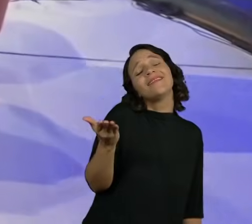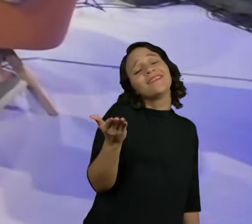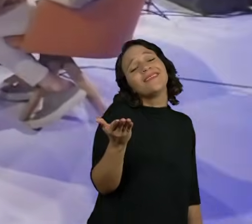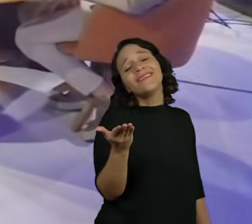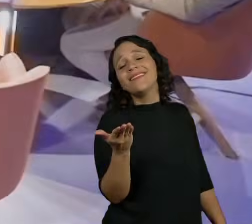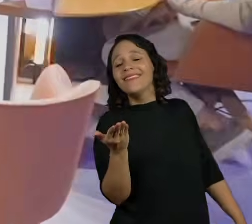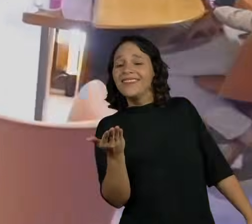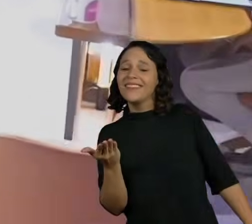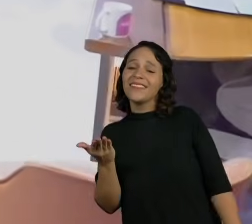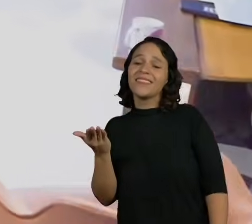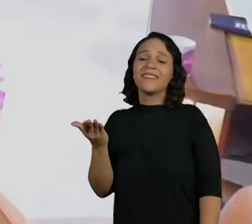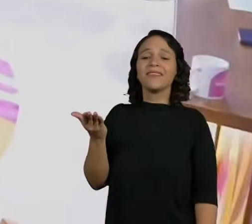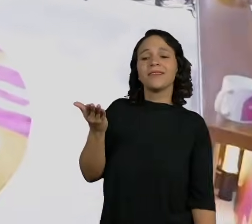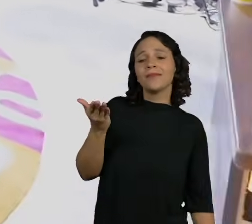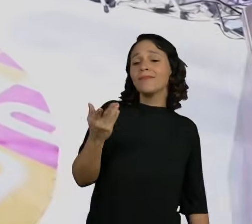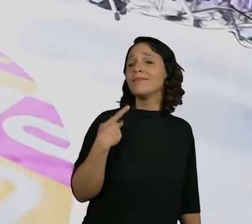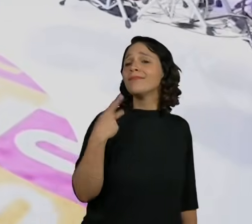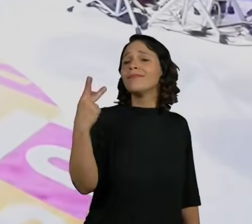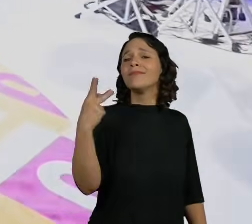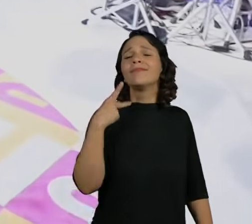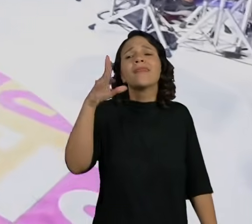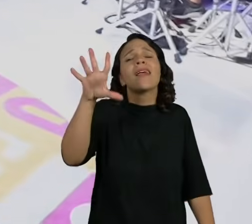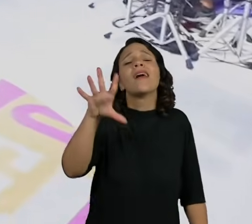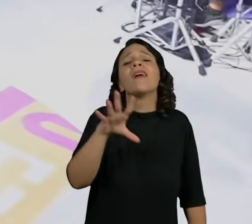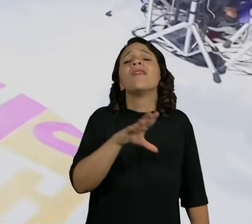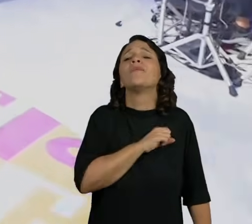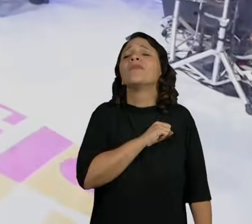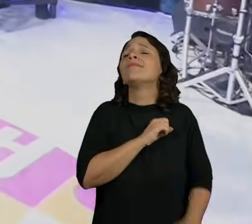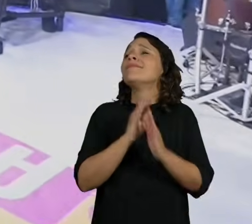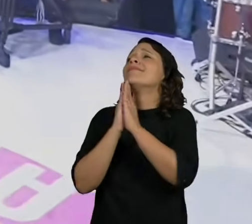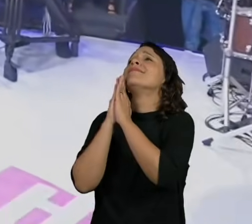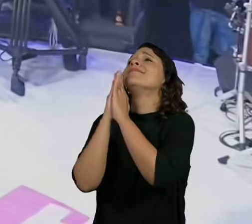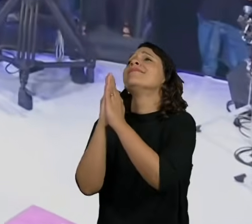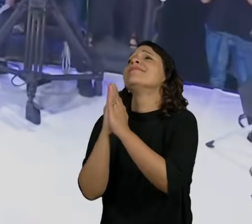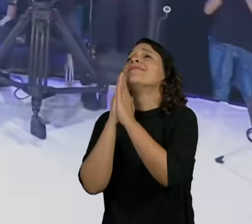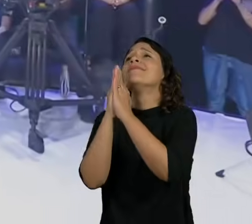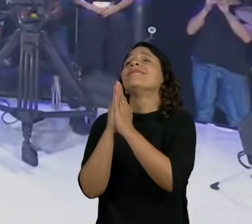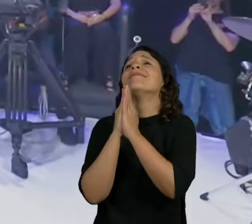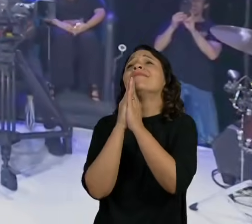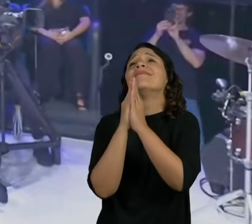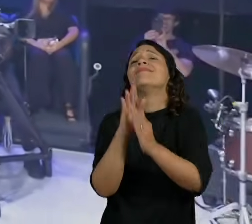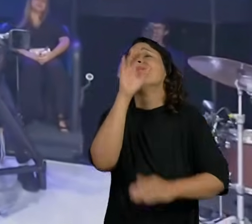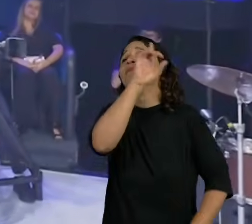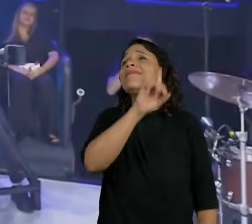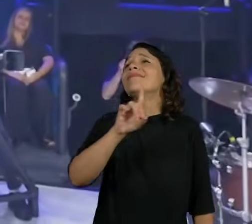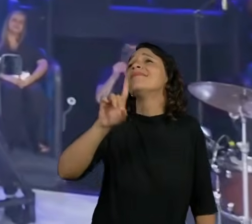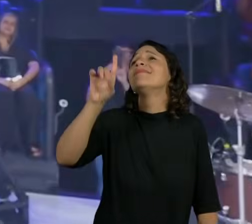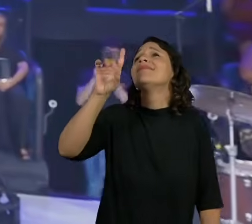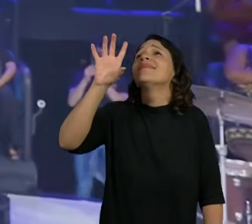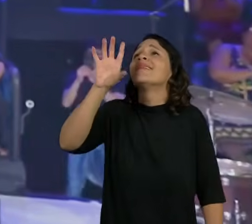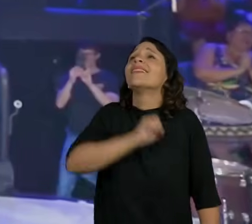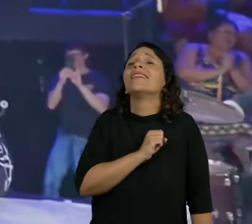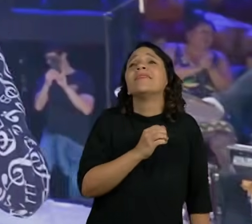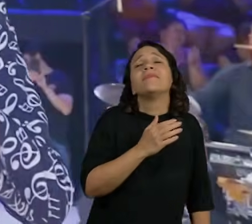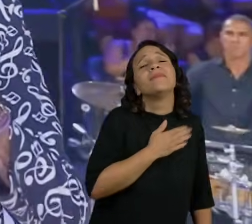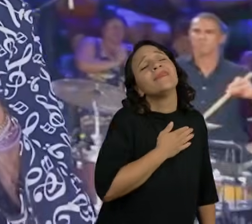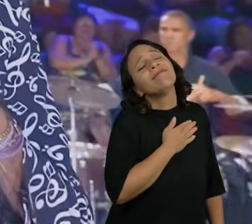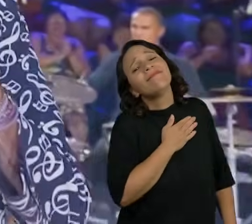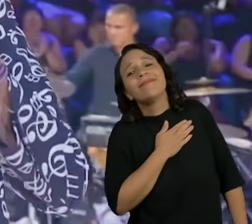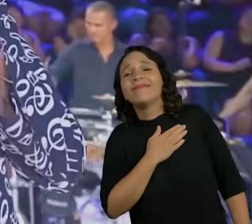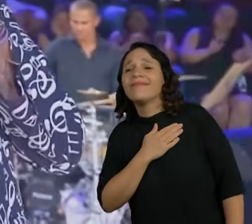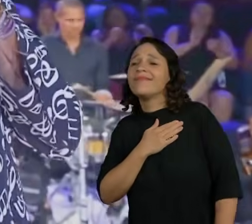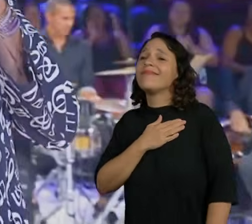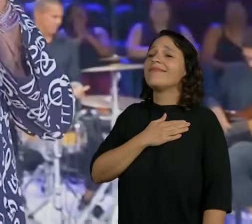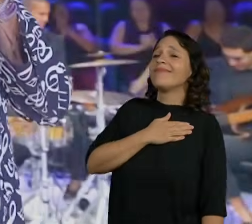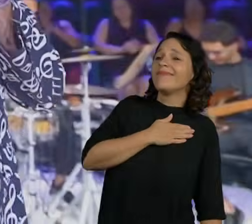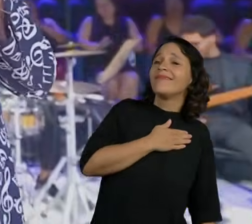for our love, for love God. I did not dog no.